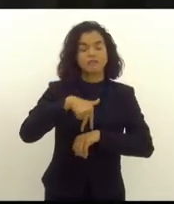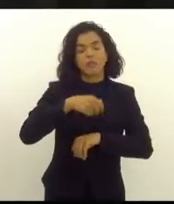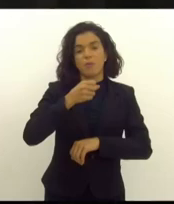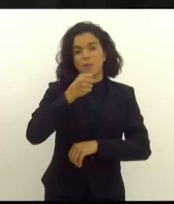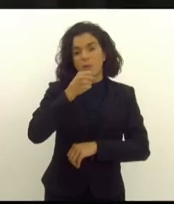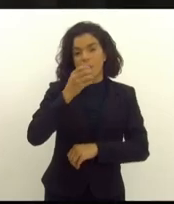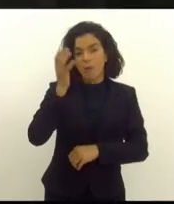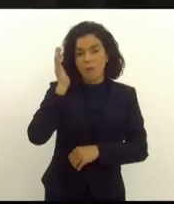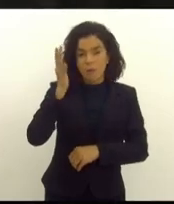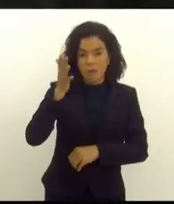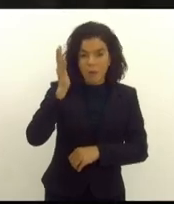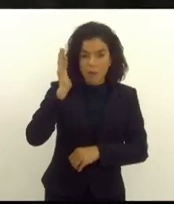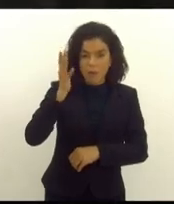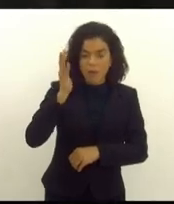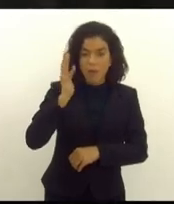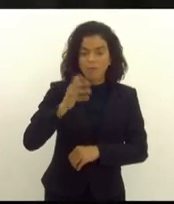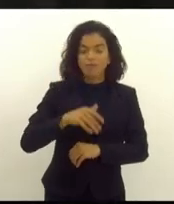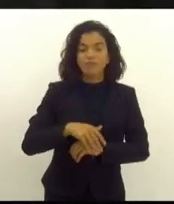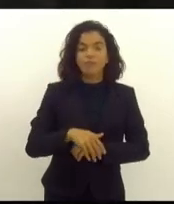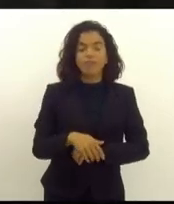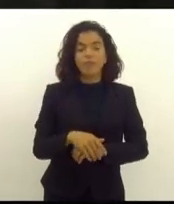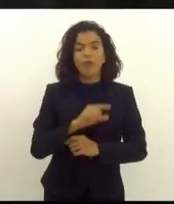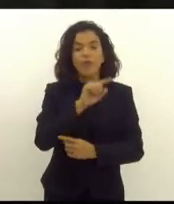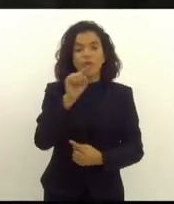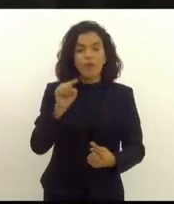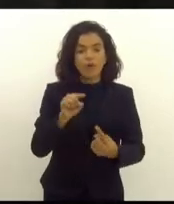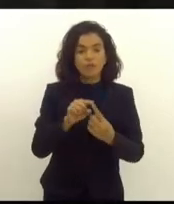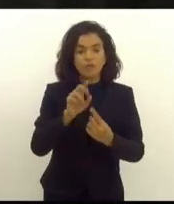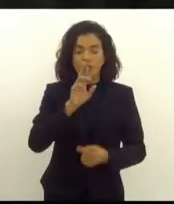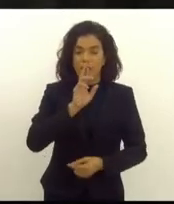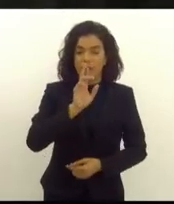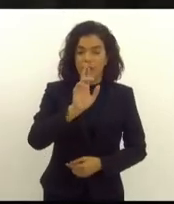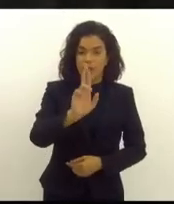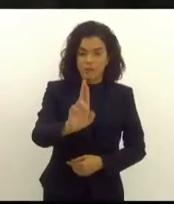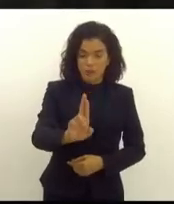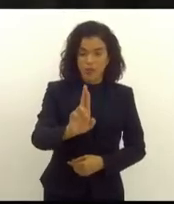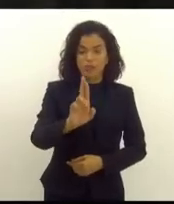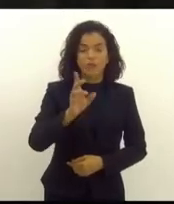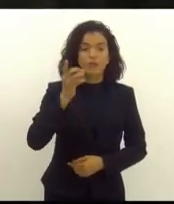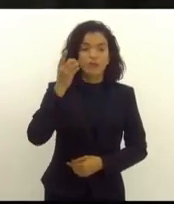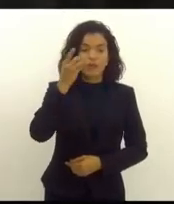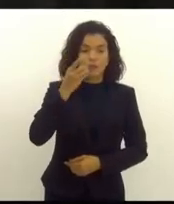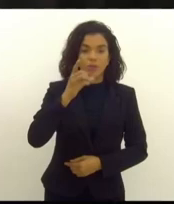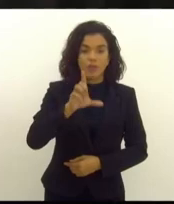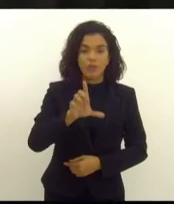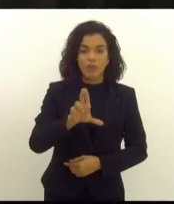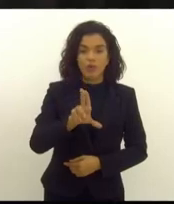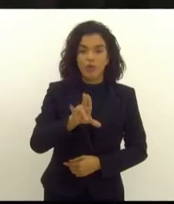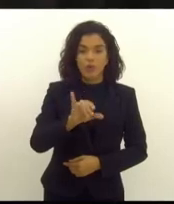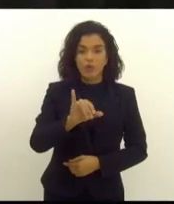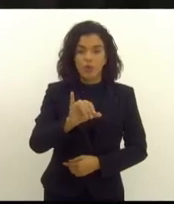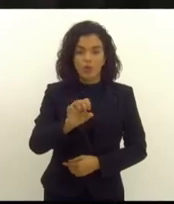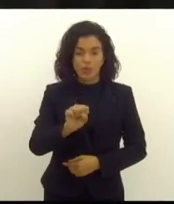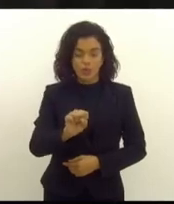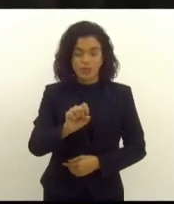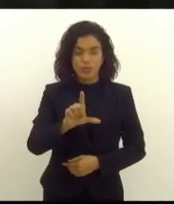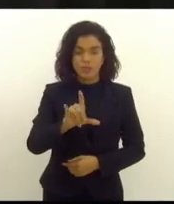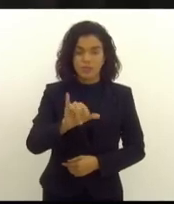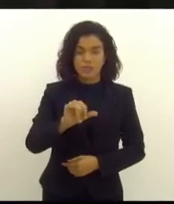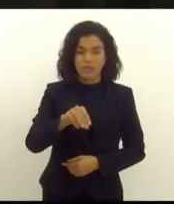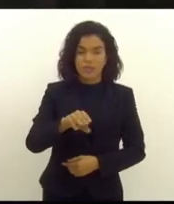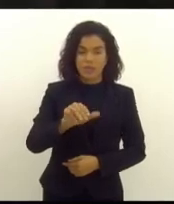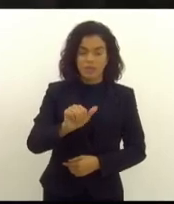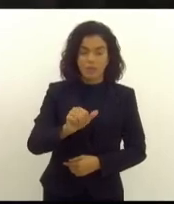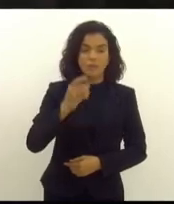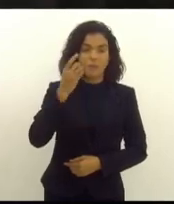plenário aqui da alerj é em resposta ao Deputado Luiz Lima deputado federal